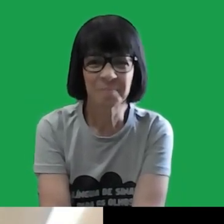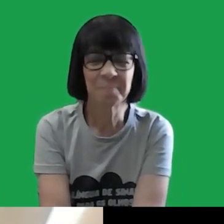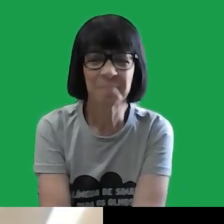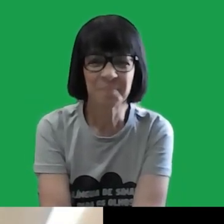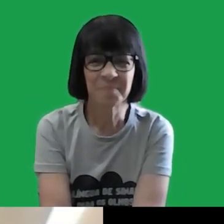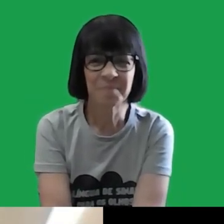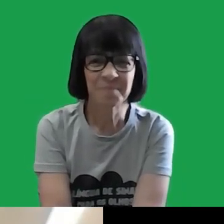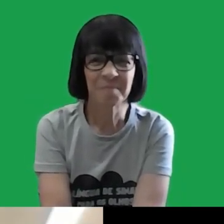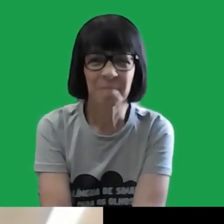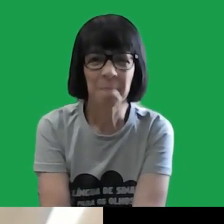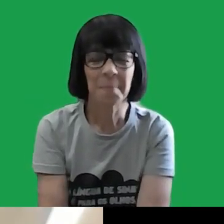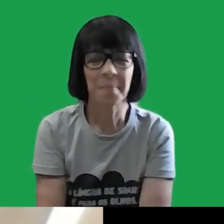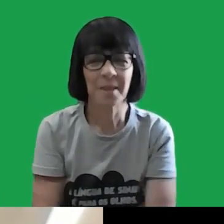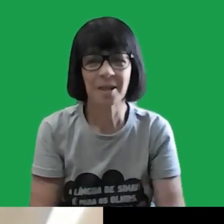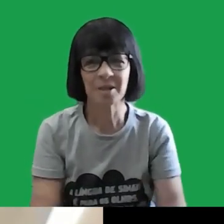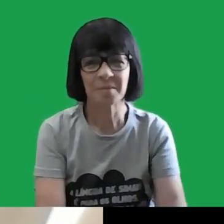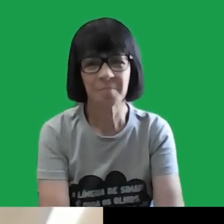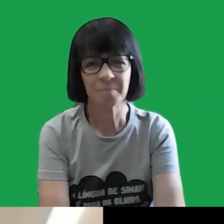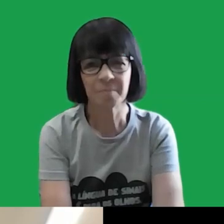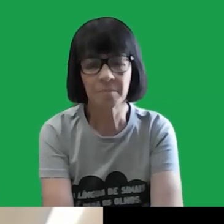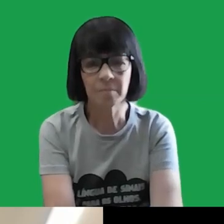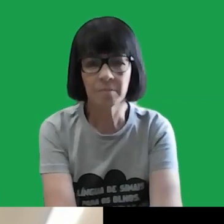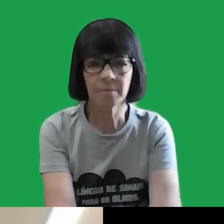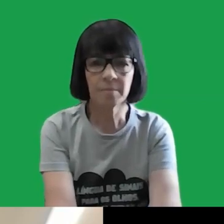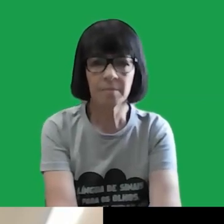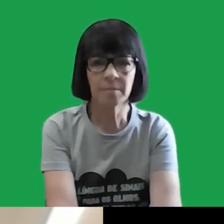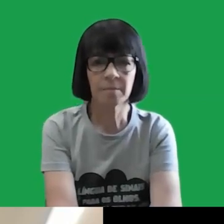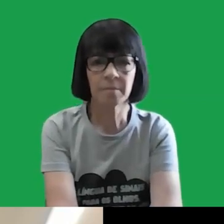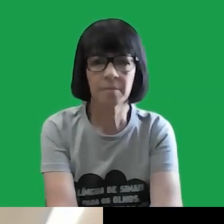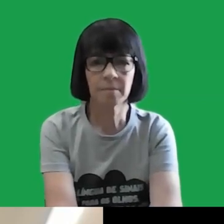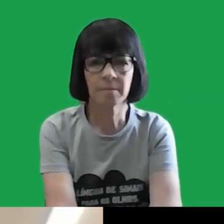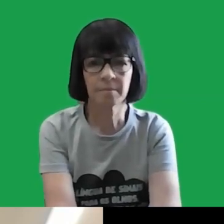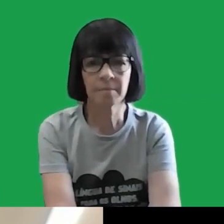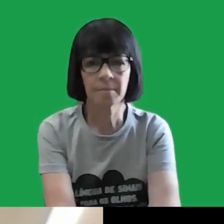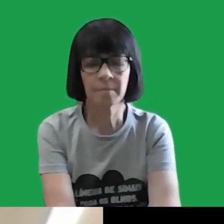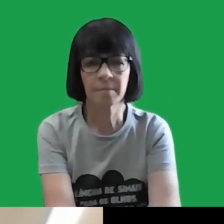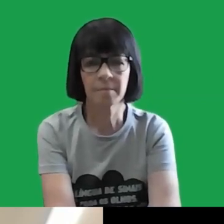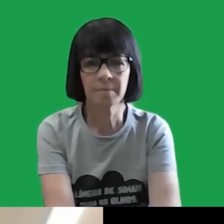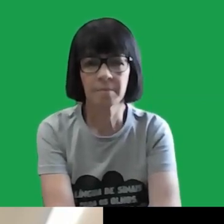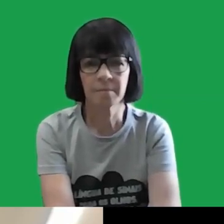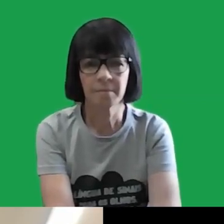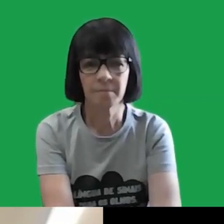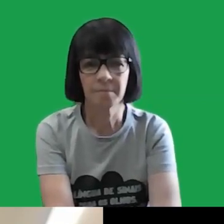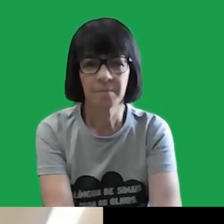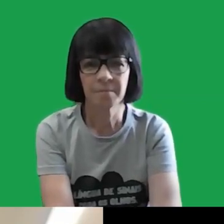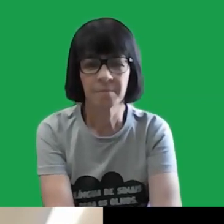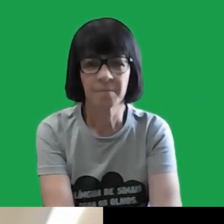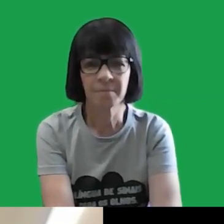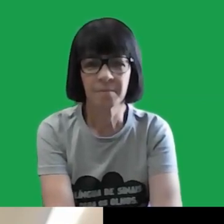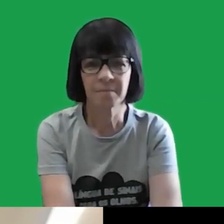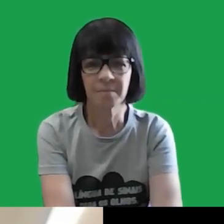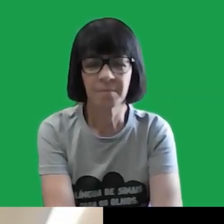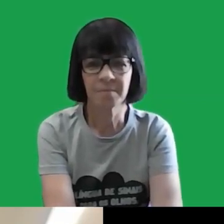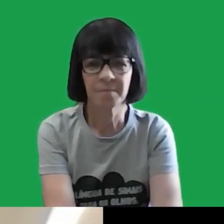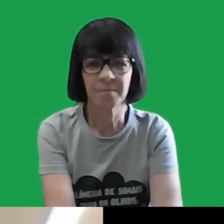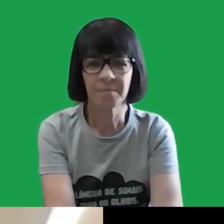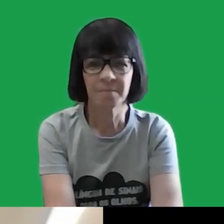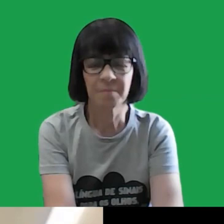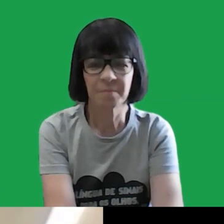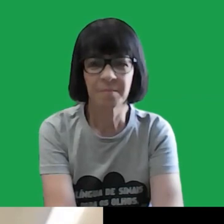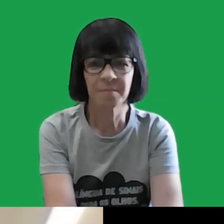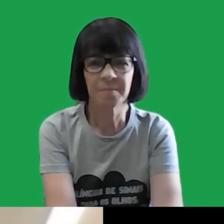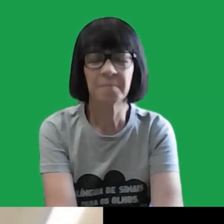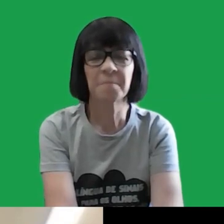da Uníntese, né? E primeiro eu gostaria que vocês se apresentassem, falassem o nome, de onde vocês são, o curso que